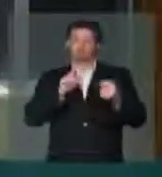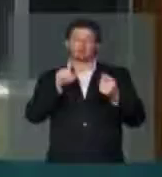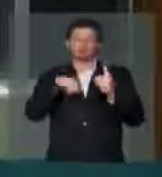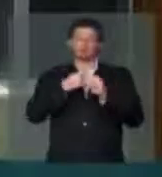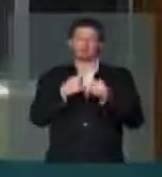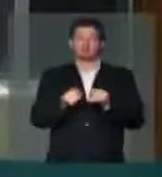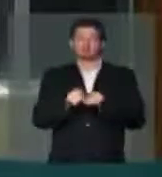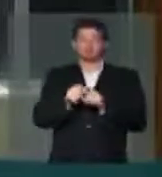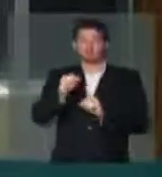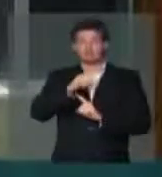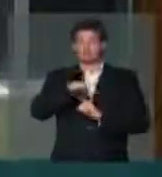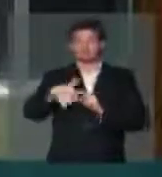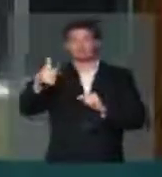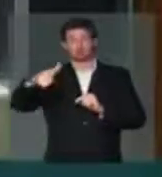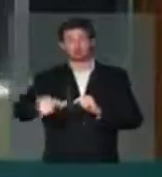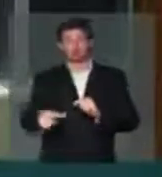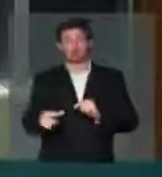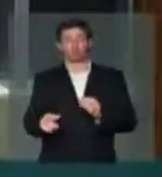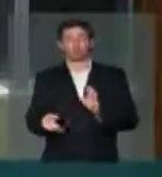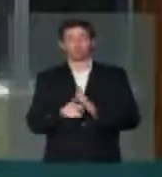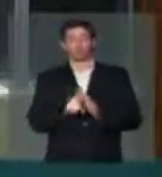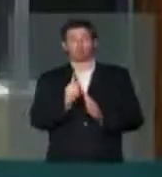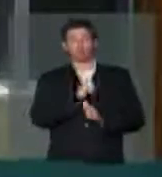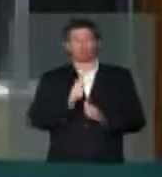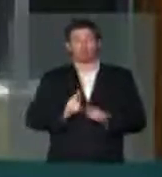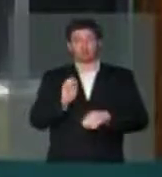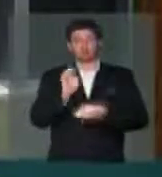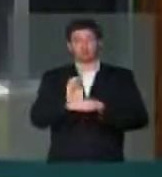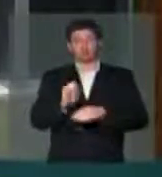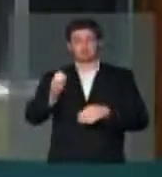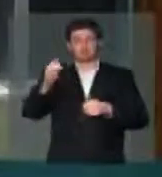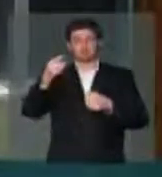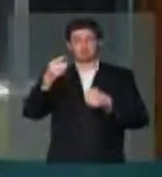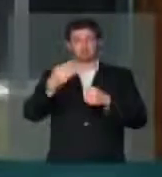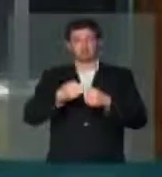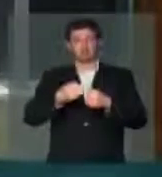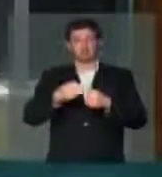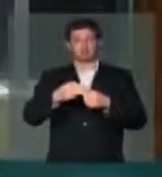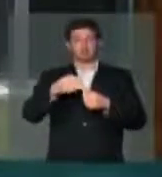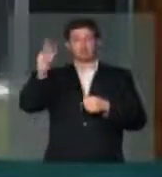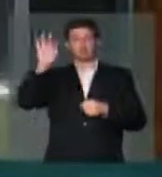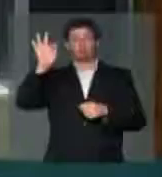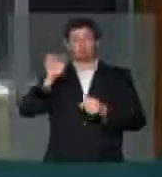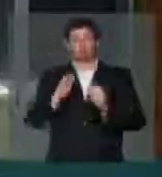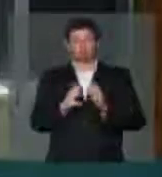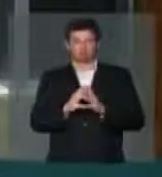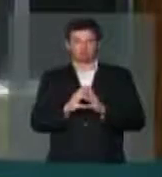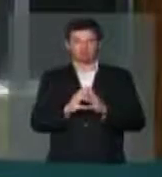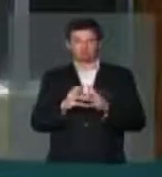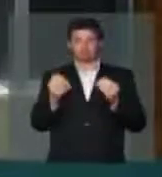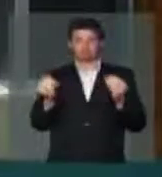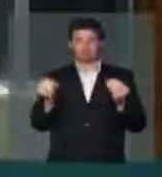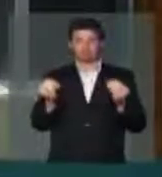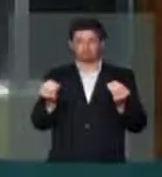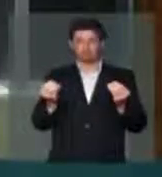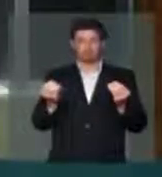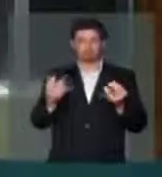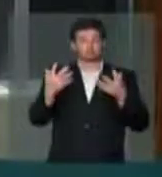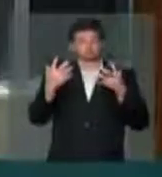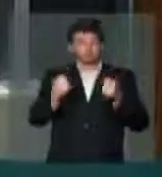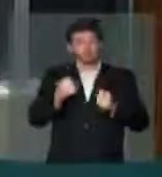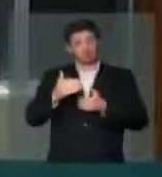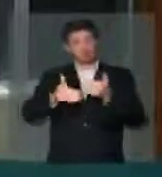redistribuição dos recursos entre governo estadual, capital e demais municípios.